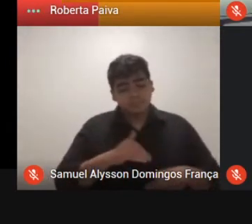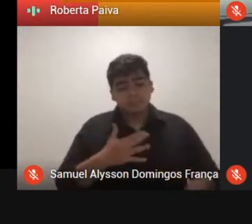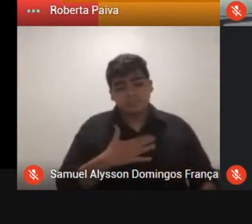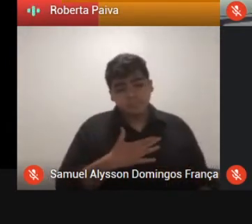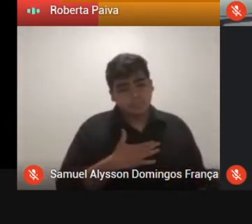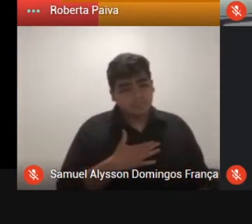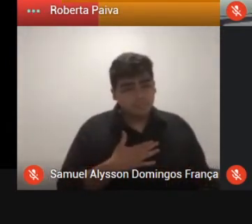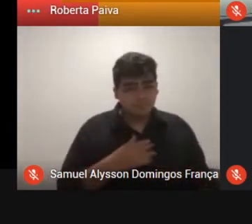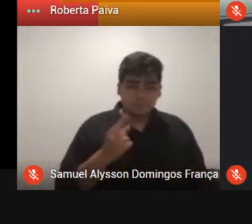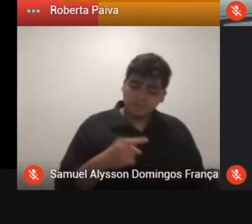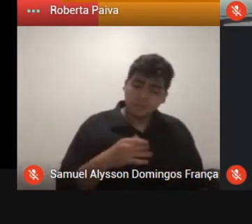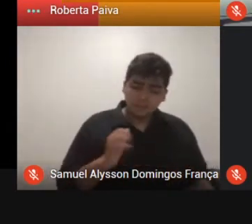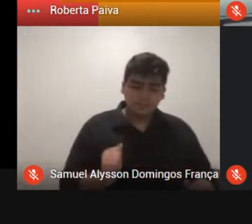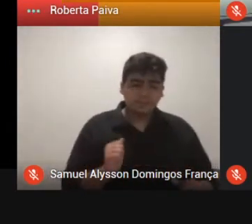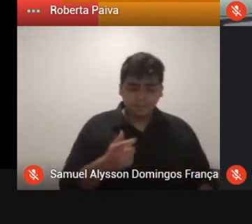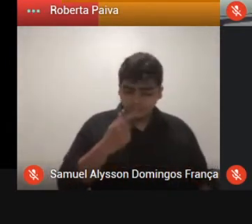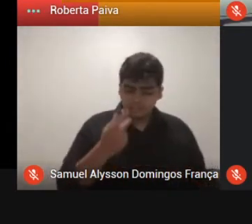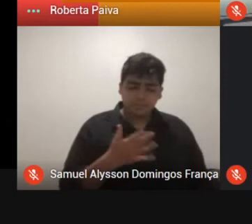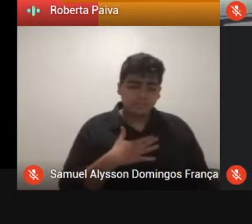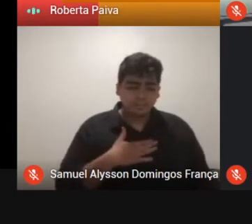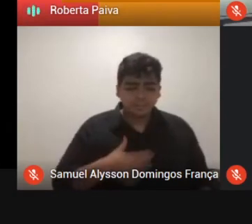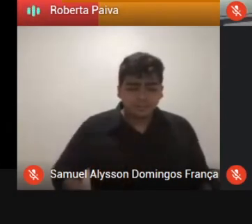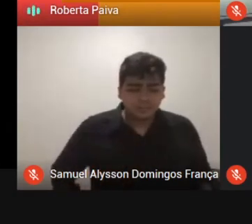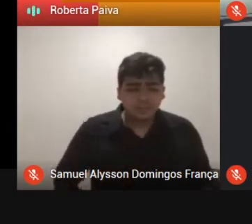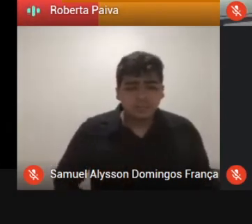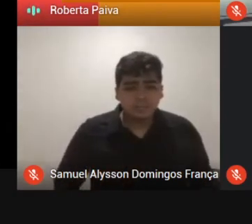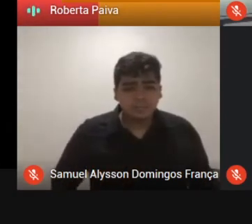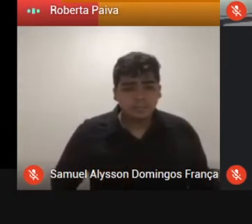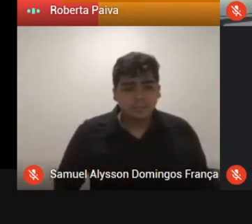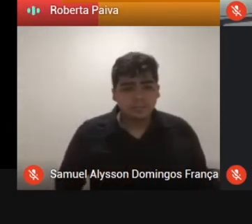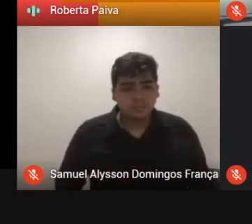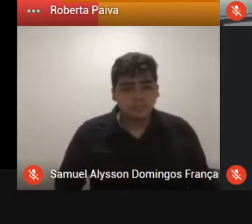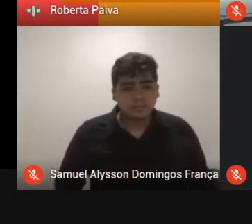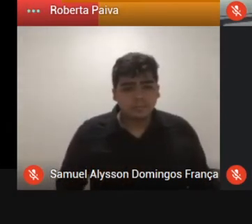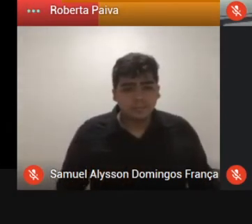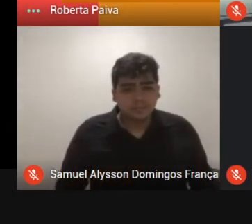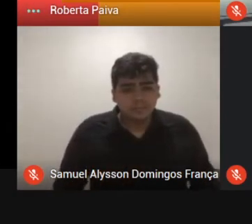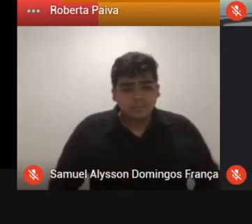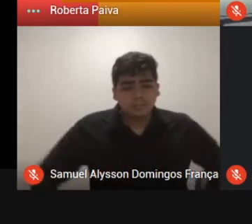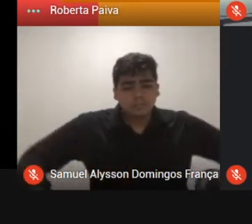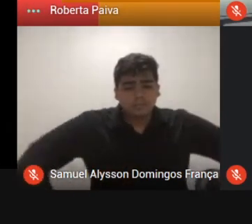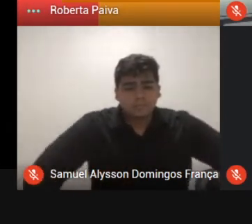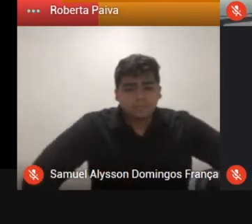posso chamar de meu. O pessoal vai botar aí na descrição, tá?